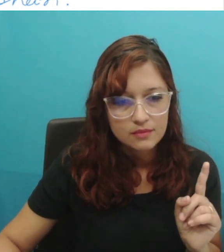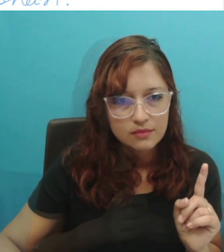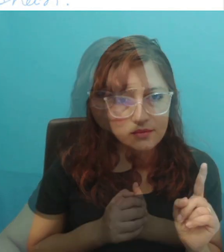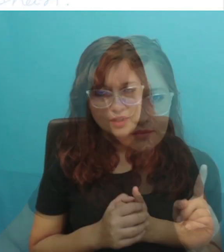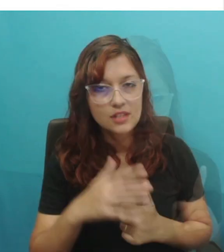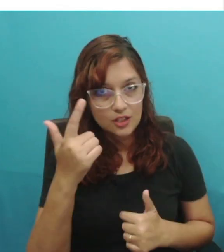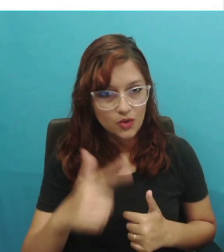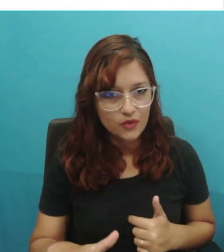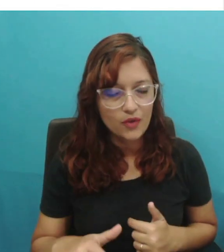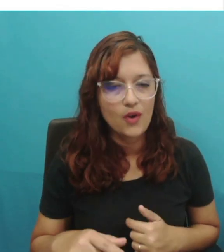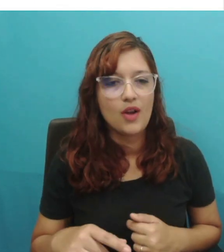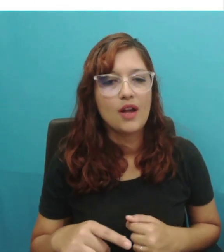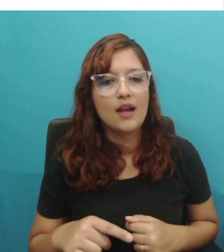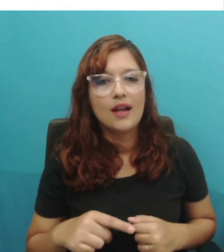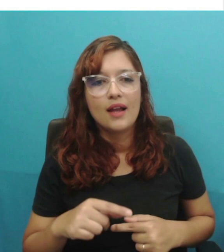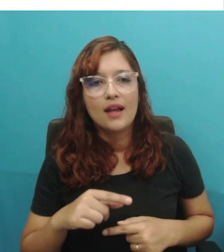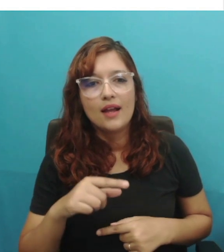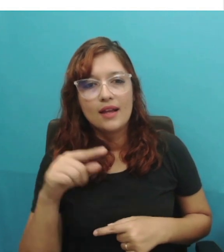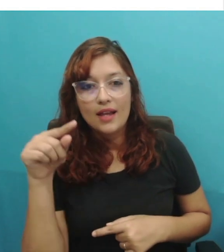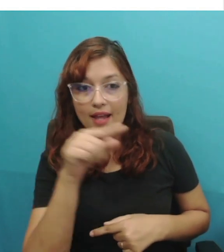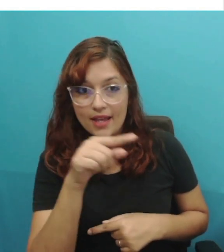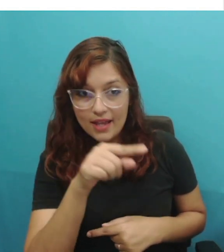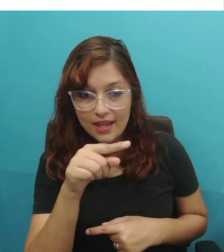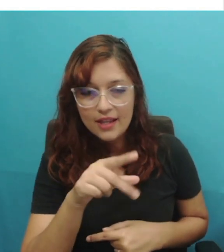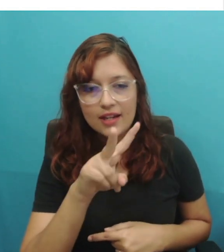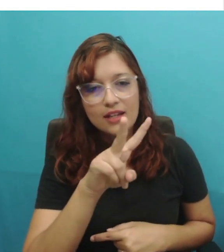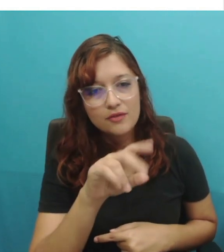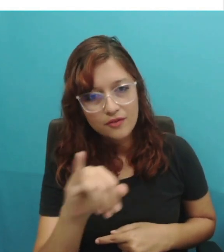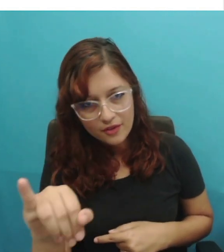Vamos ver a anterior. Outra frase.